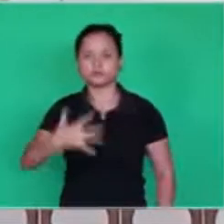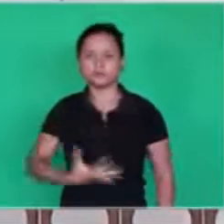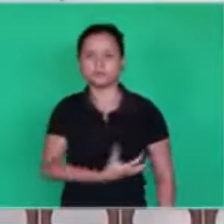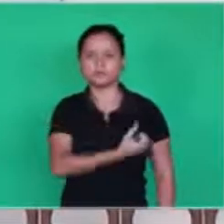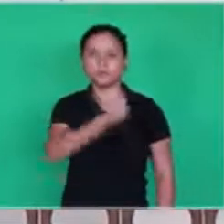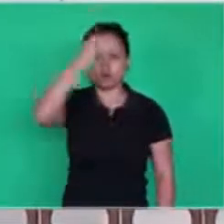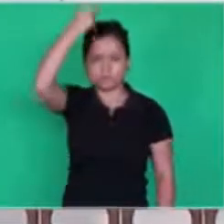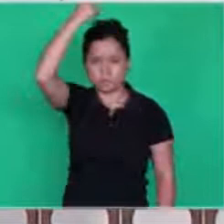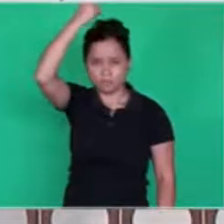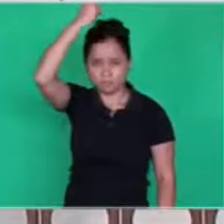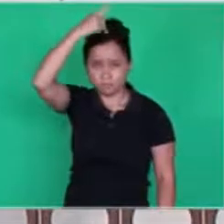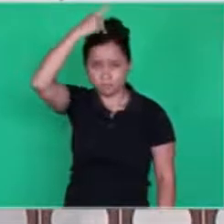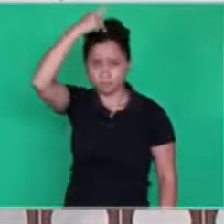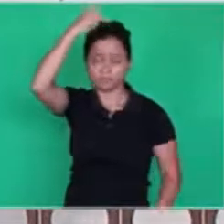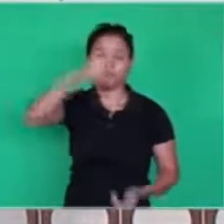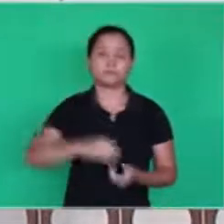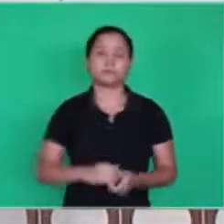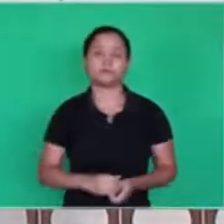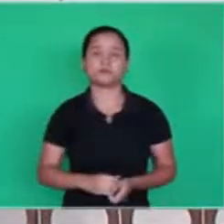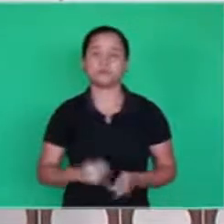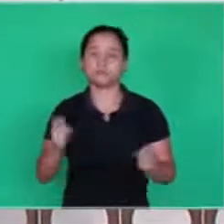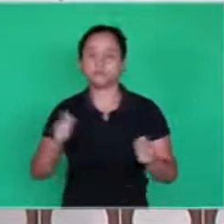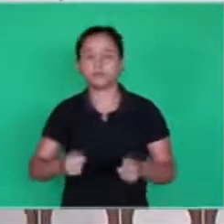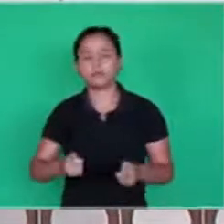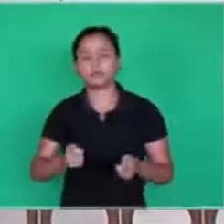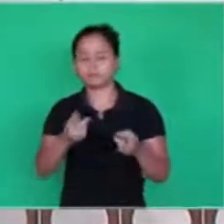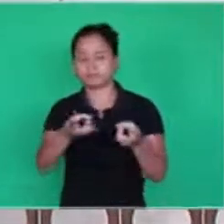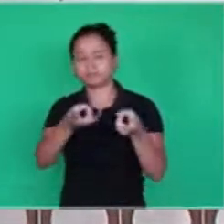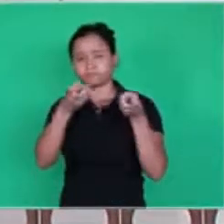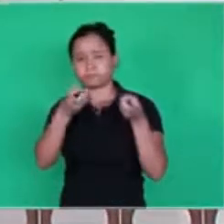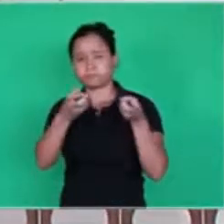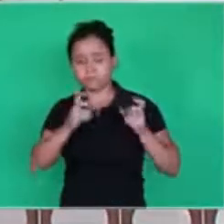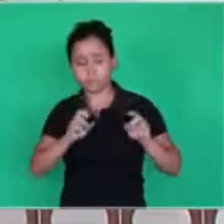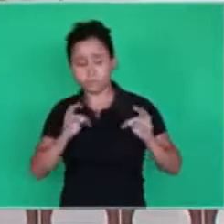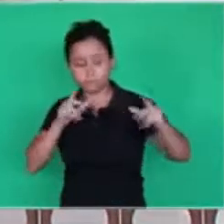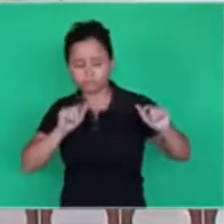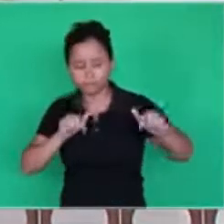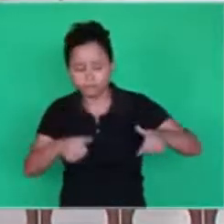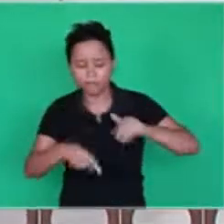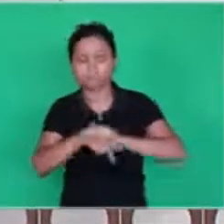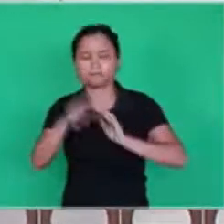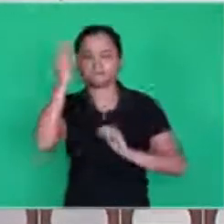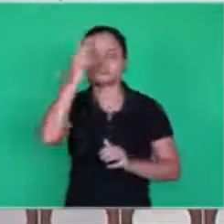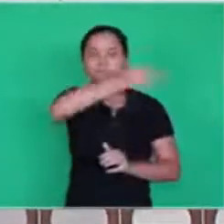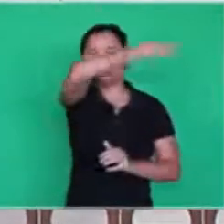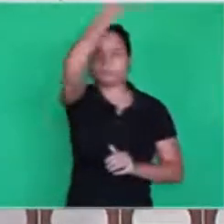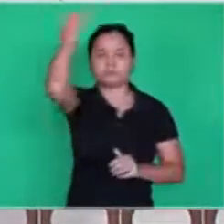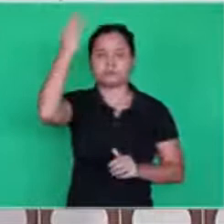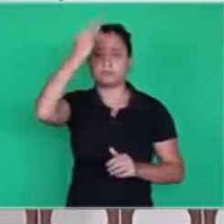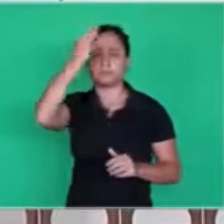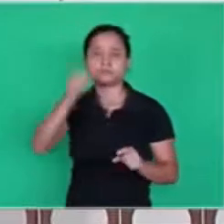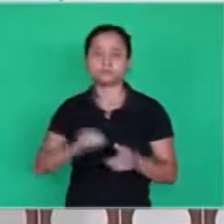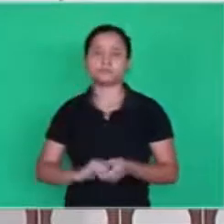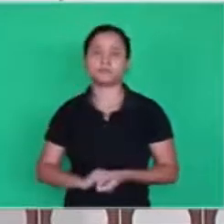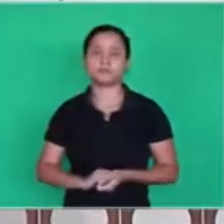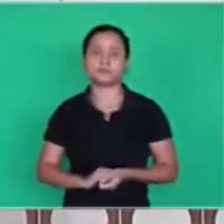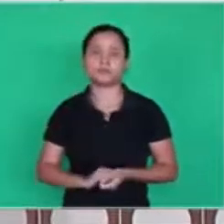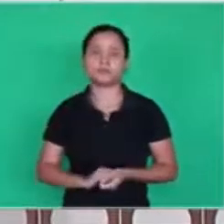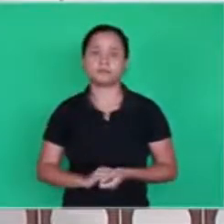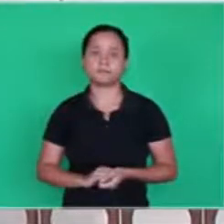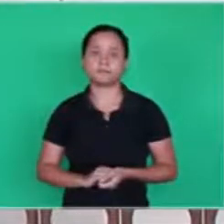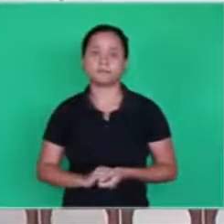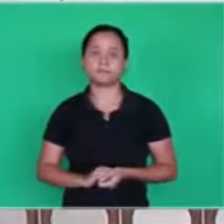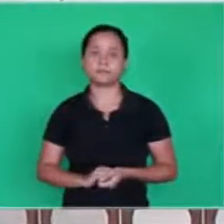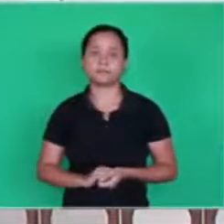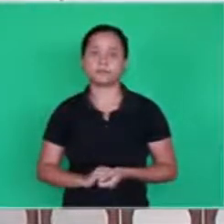Pentecostes pode ver todas as operações do Espírito Santo, e especialmente bem determinados